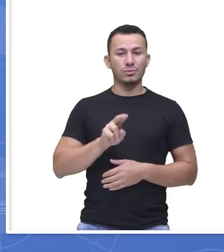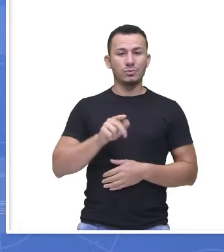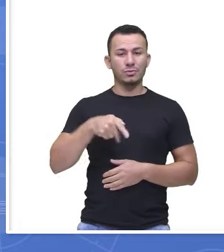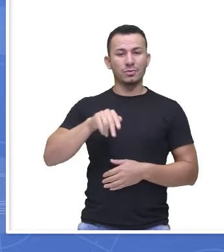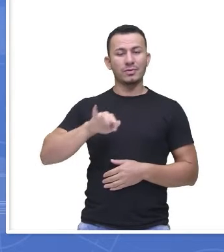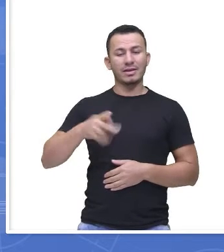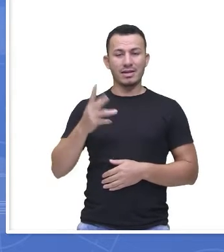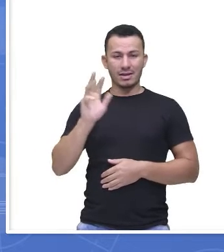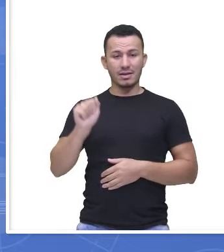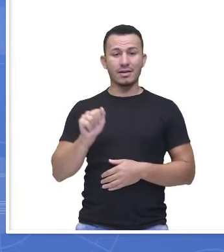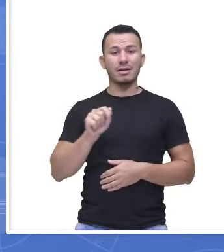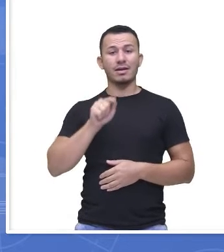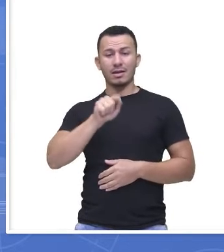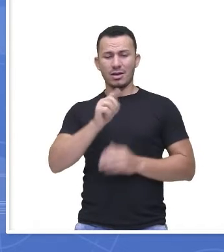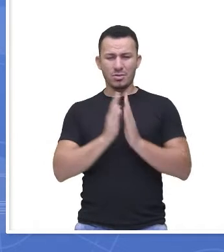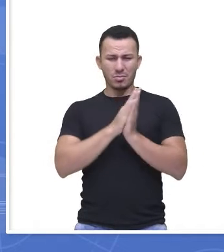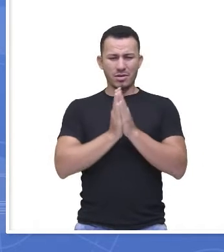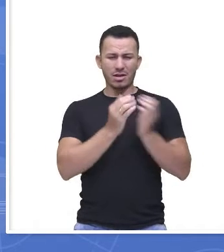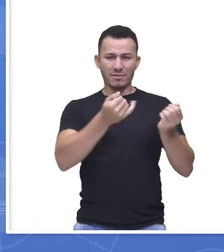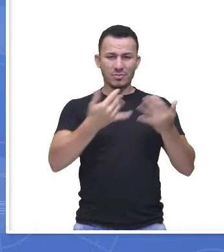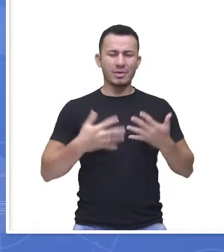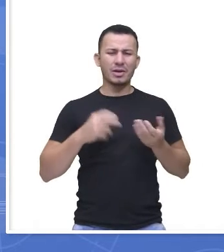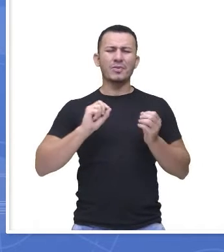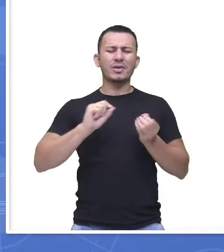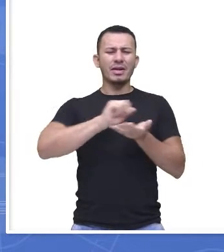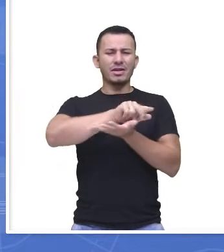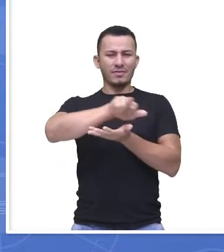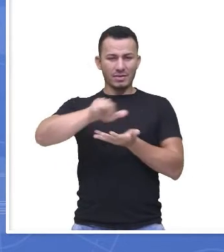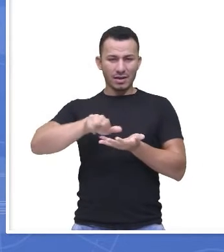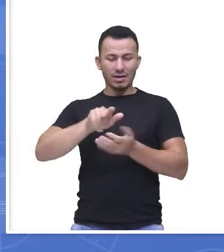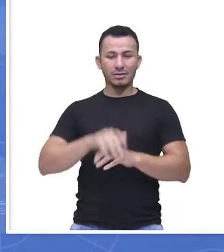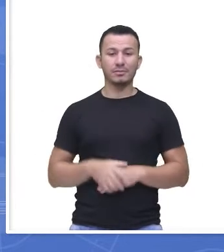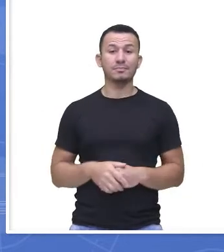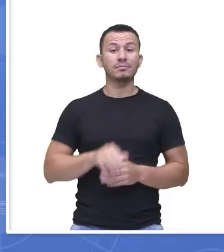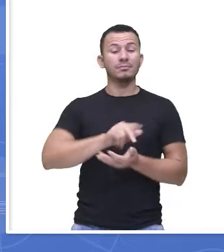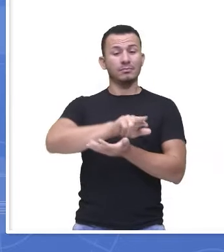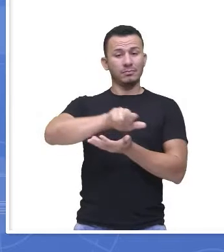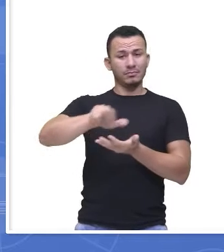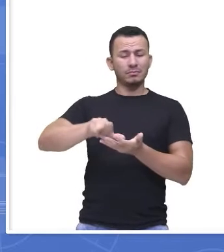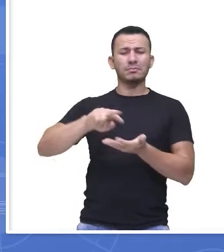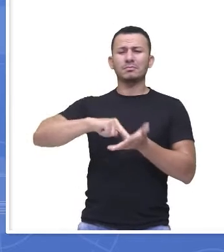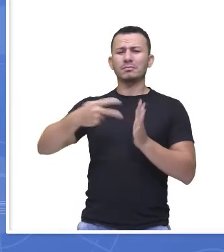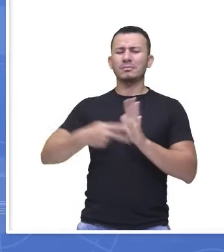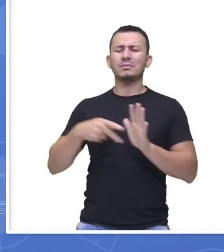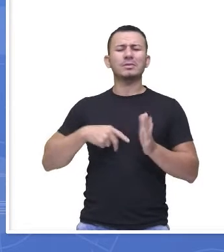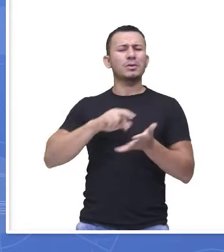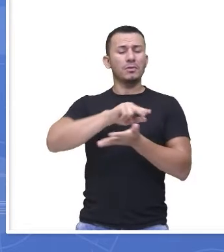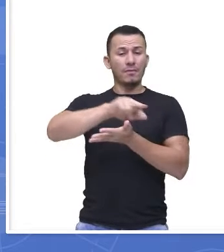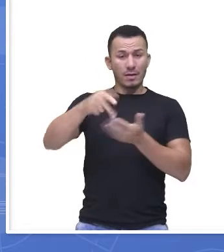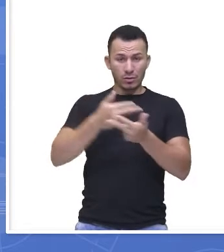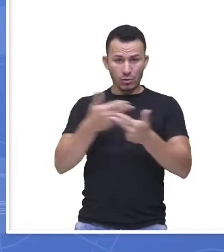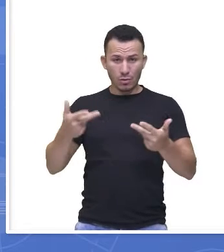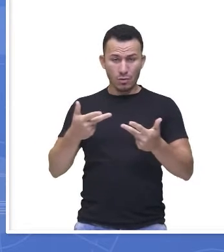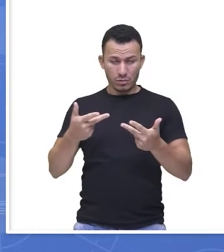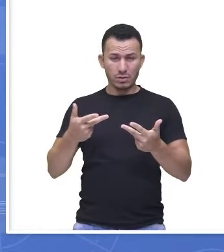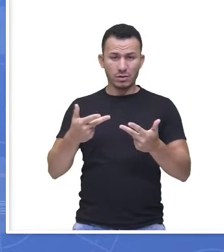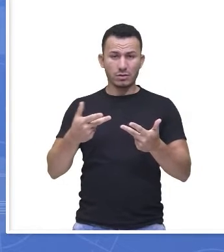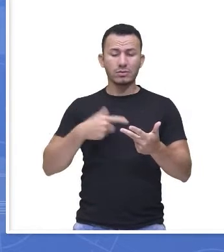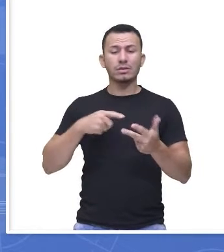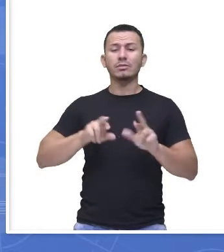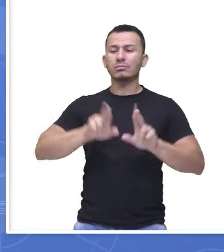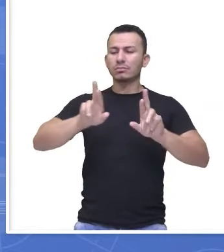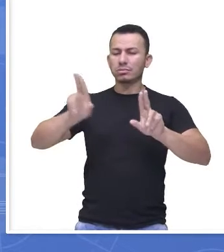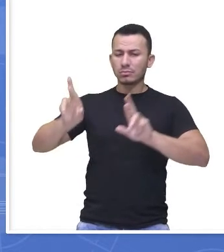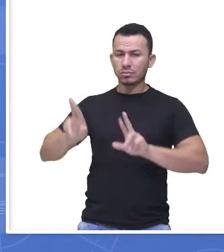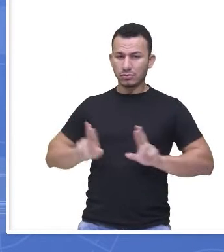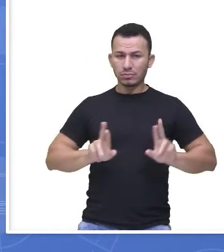o que é diversidade, não é isso, Djurquinha? Vamos lá? Diversidade quer dizer variedade, pluralidade,